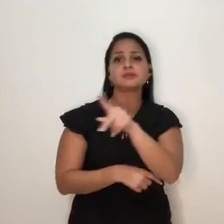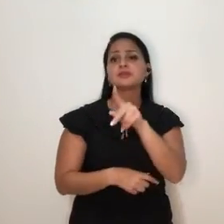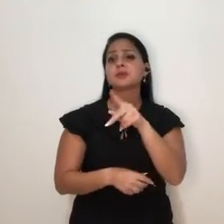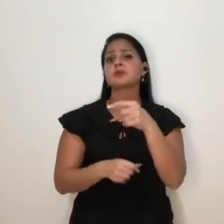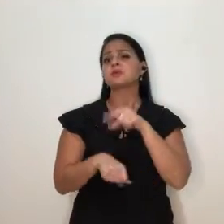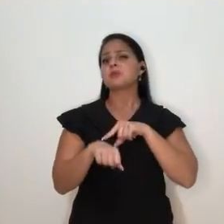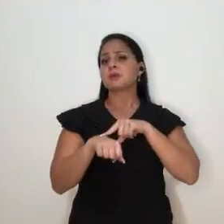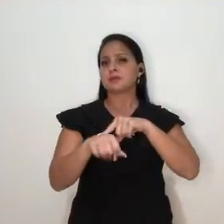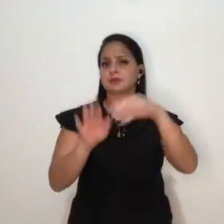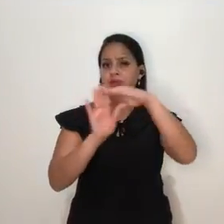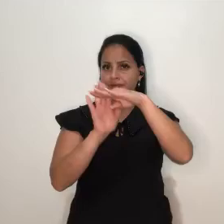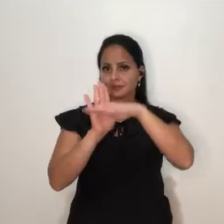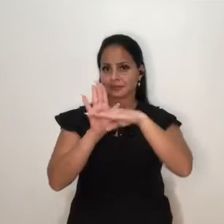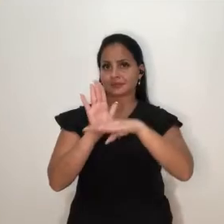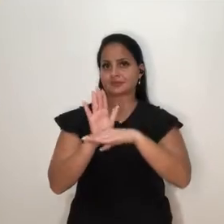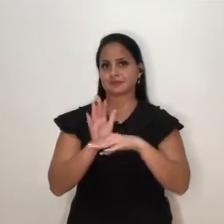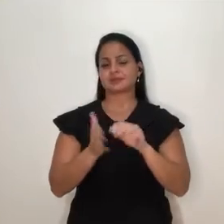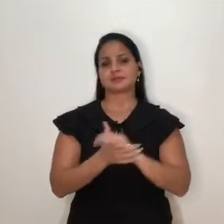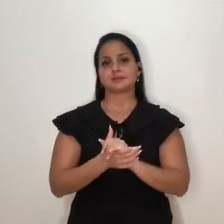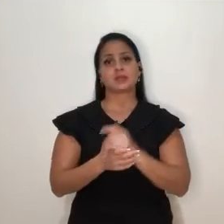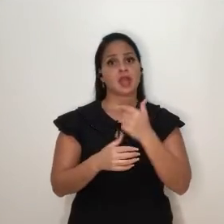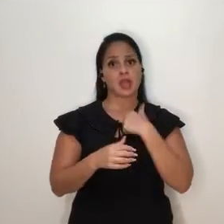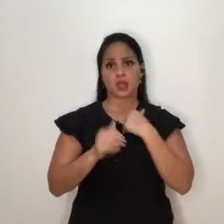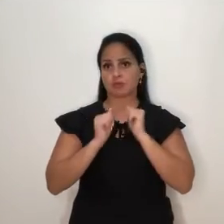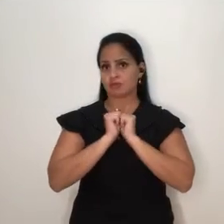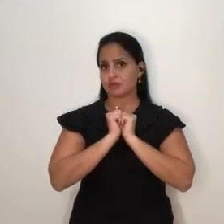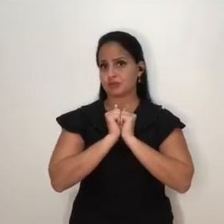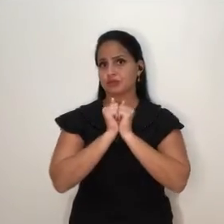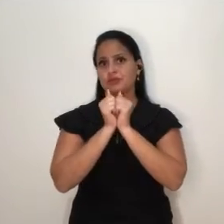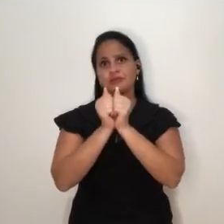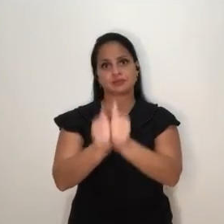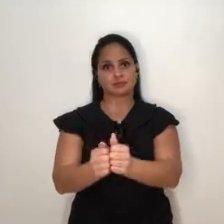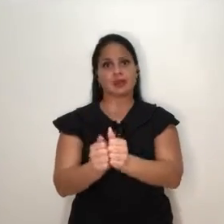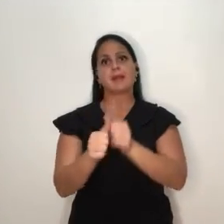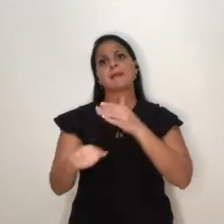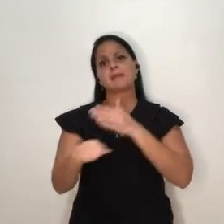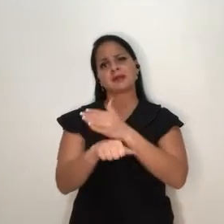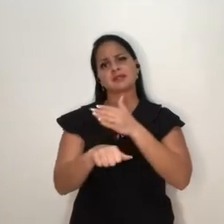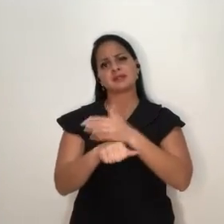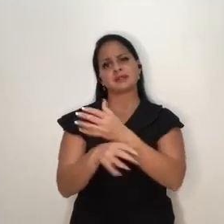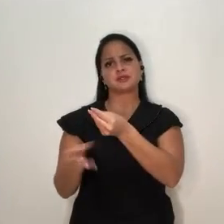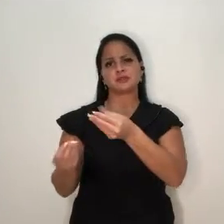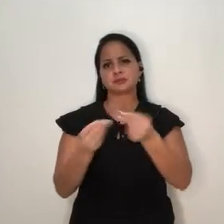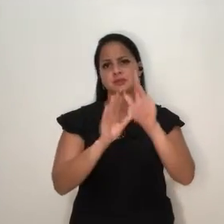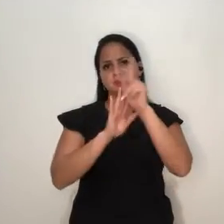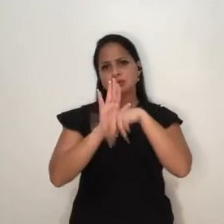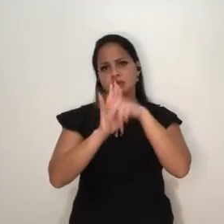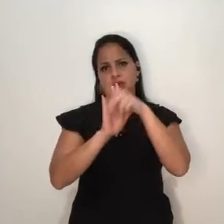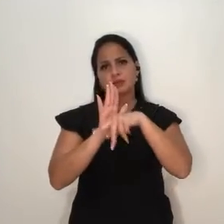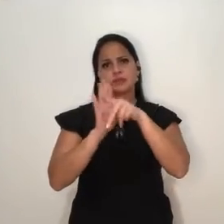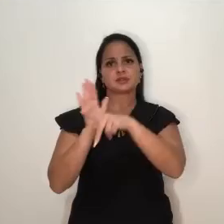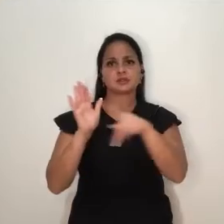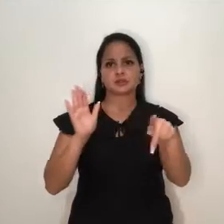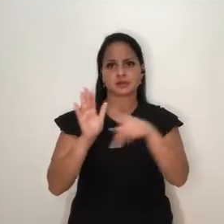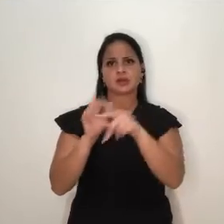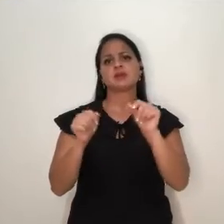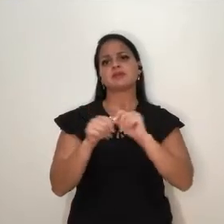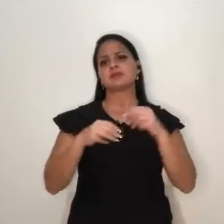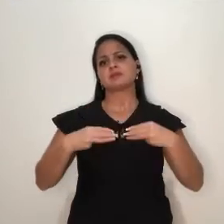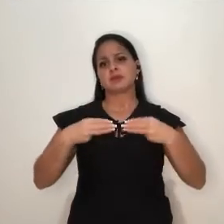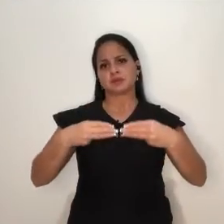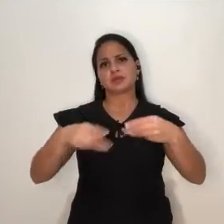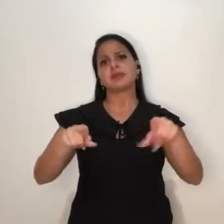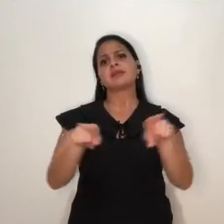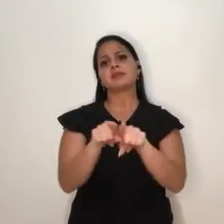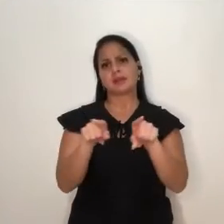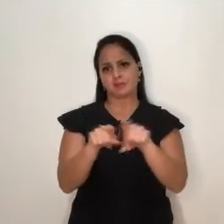eu participei de muitos projetos de professores, eu fiz monitoria também enquanto eu estava lá. Então eu e os